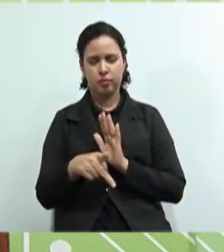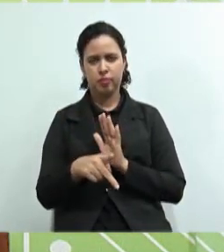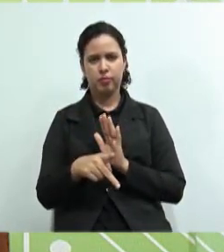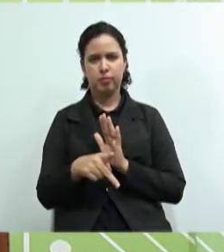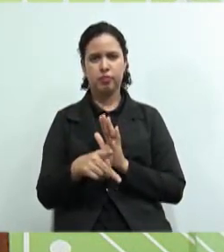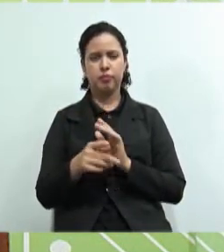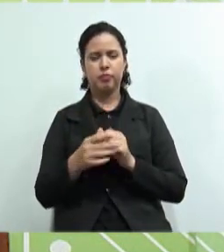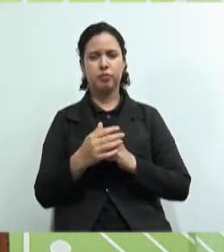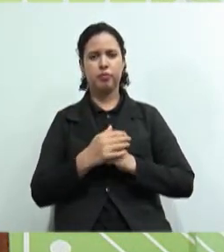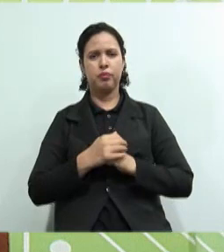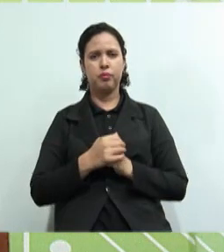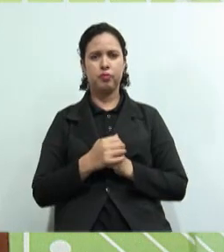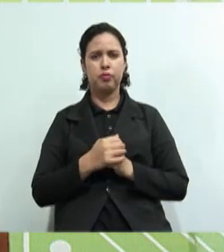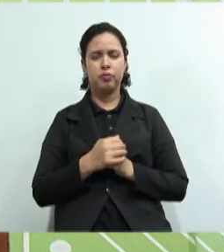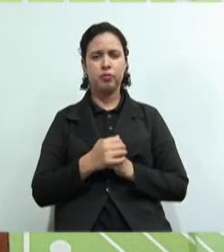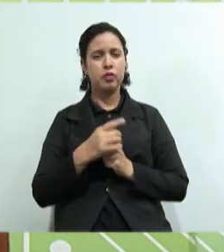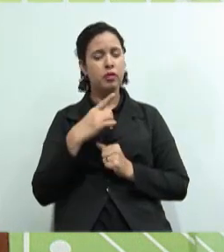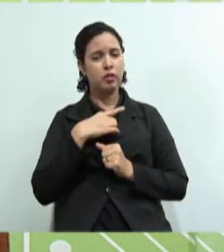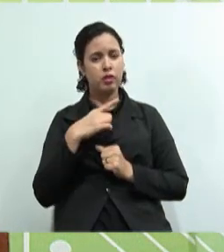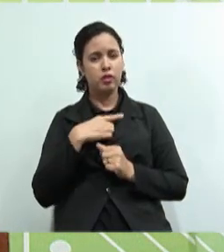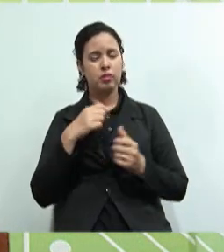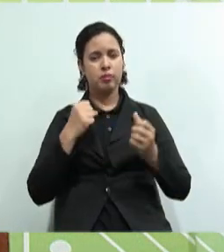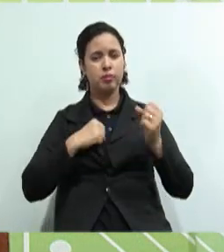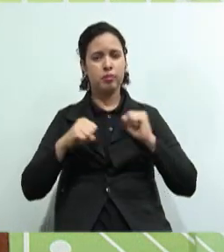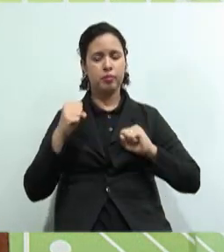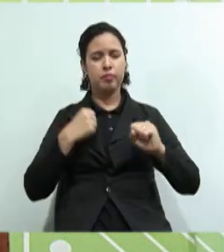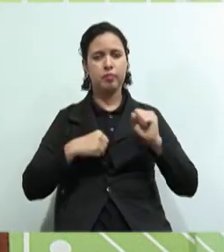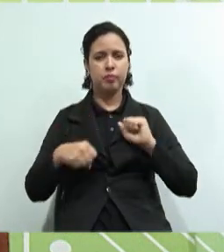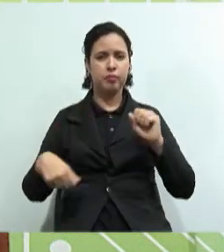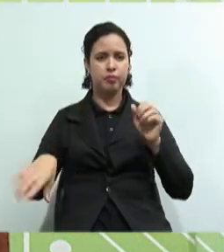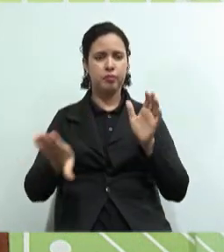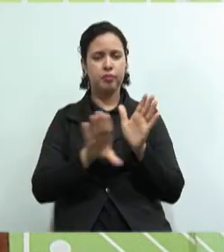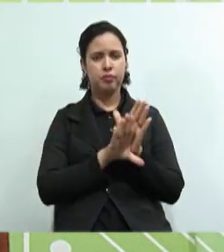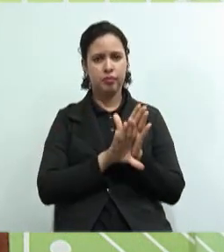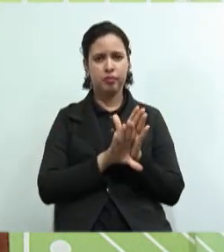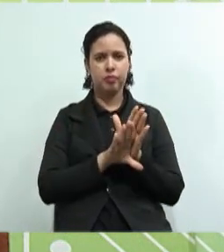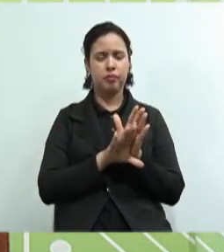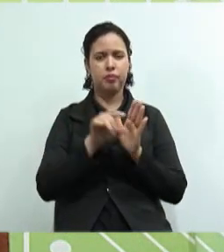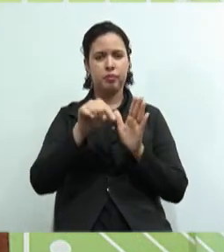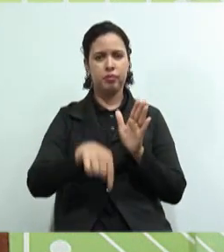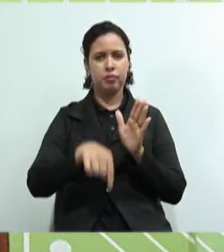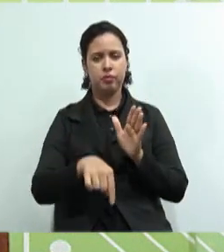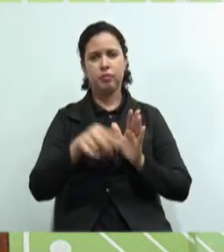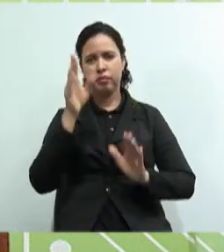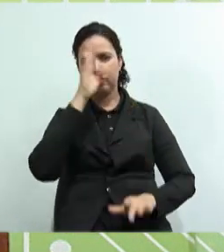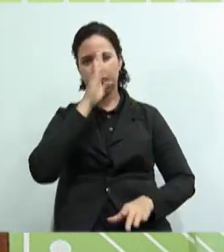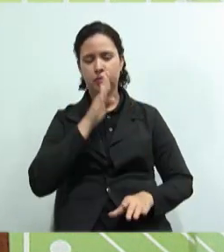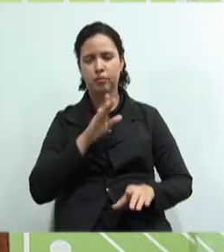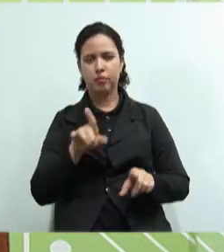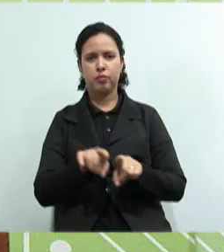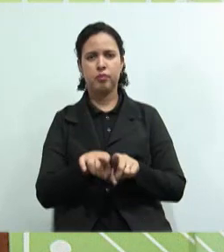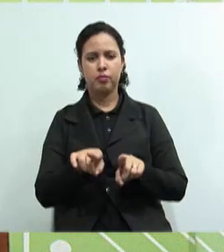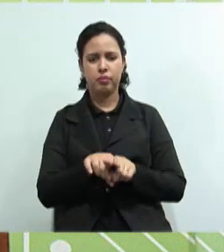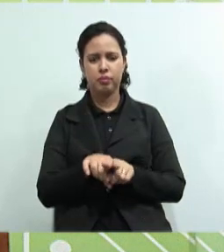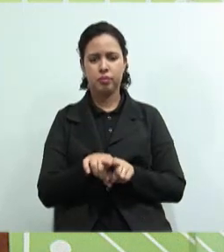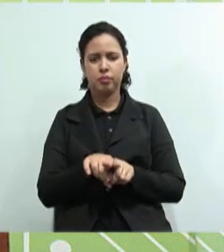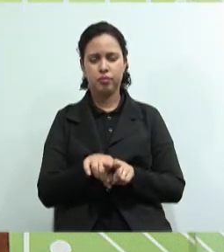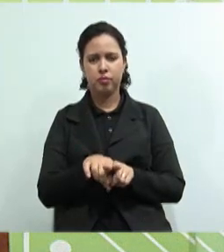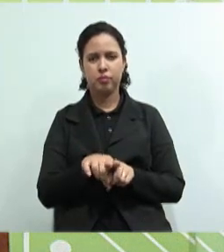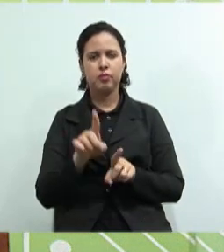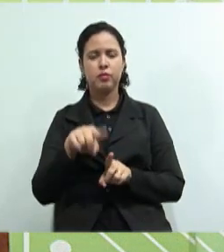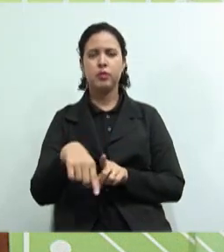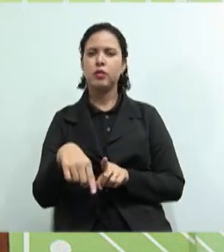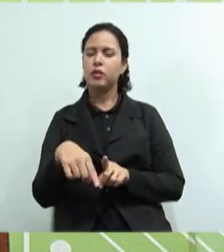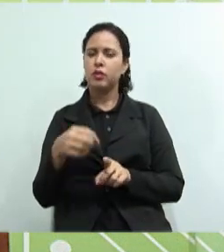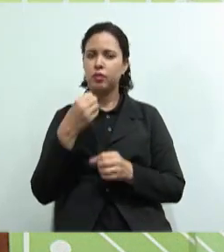Amazon. Então existe uma expectativa de que vai chegar eventualmente essa rede de supermercados aqui no Brasil também, e o que seria talvez um grande ganho para